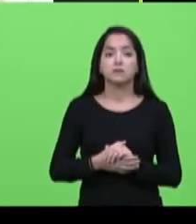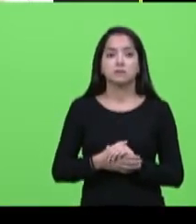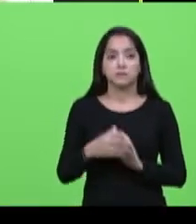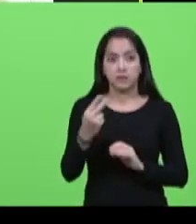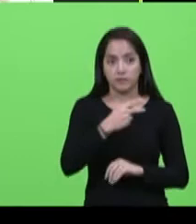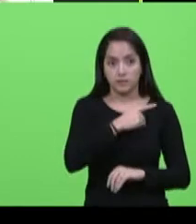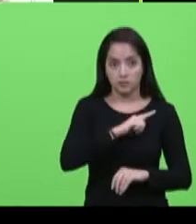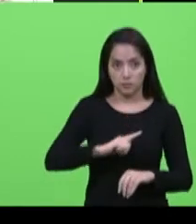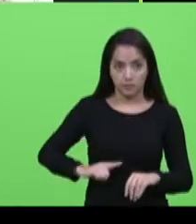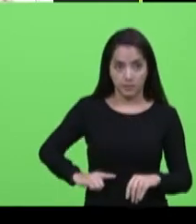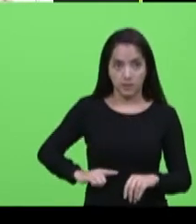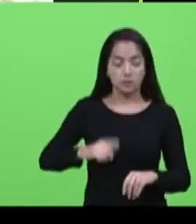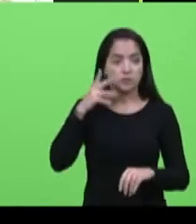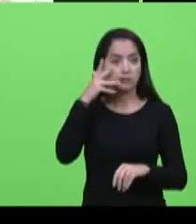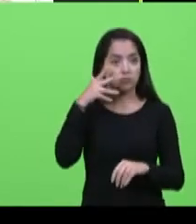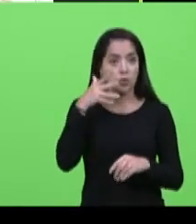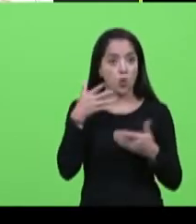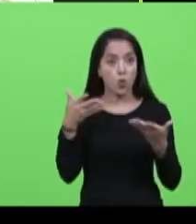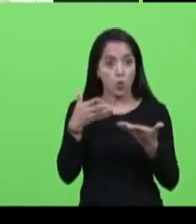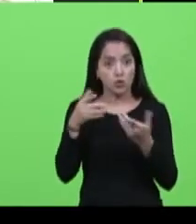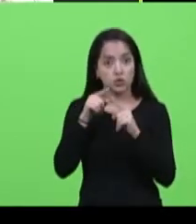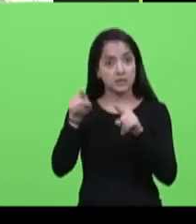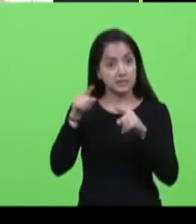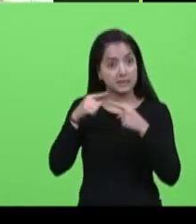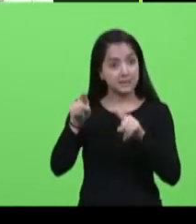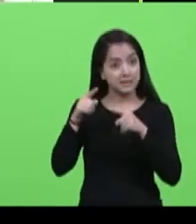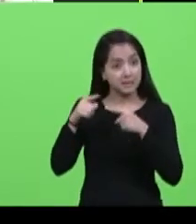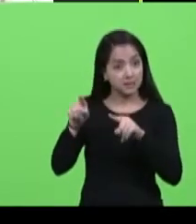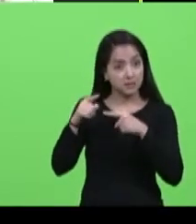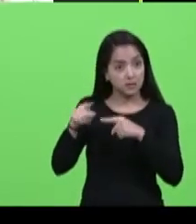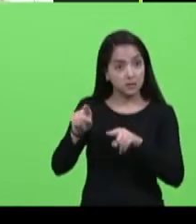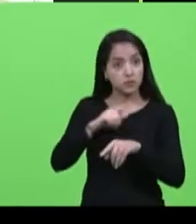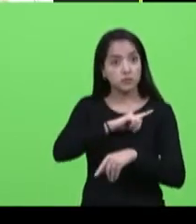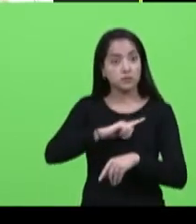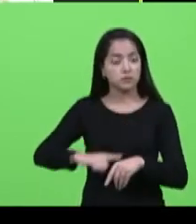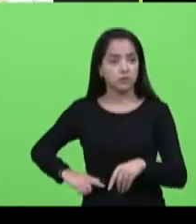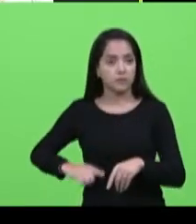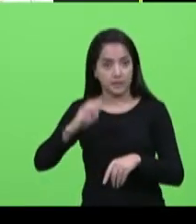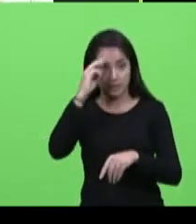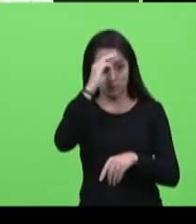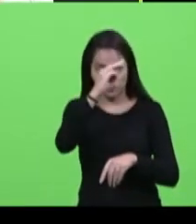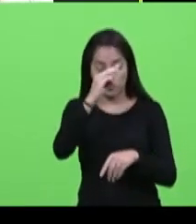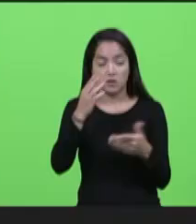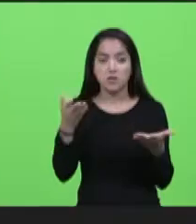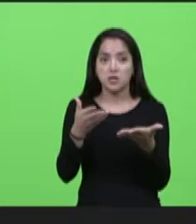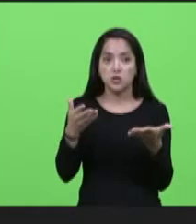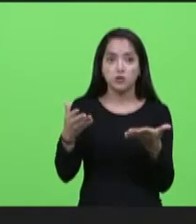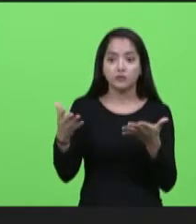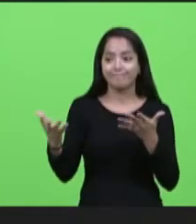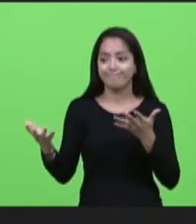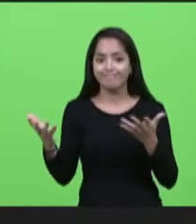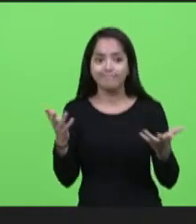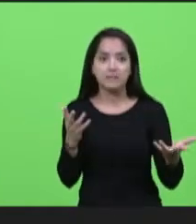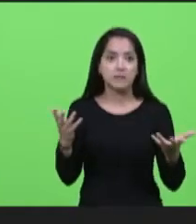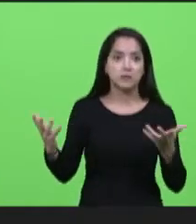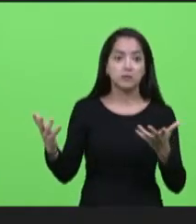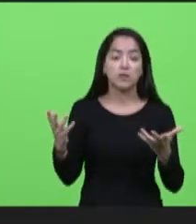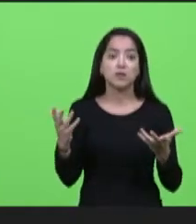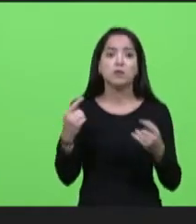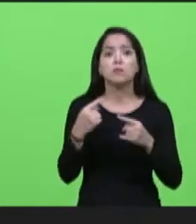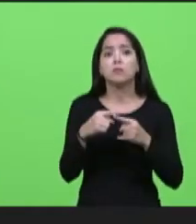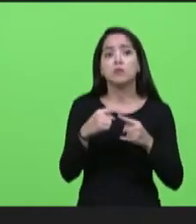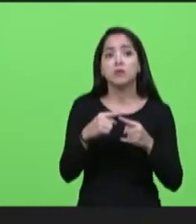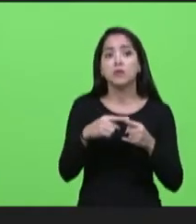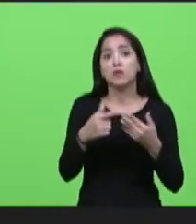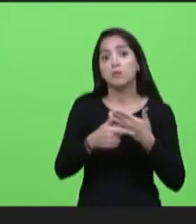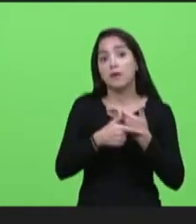fez uma manifestação hoje criticando duramente o governador e nós estamos no meio desse tiroteio. Por quê? Porque o nosso papel é